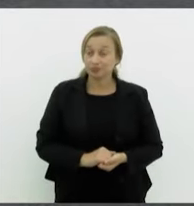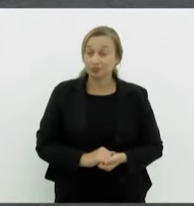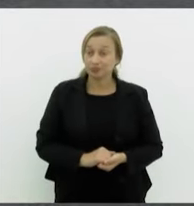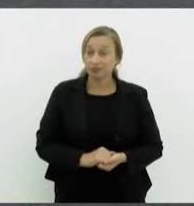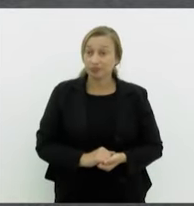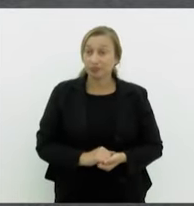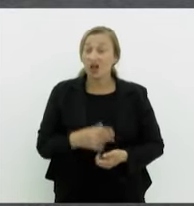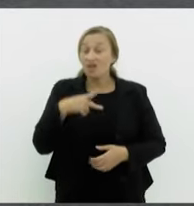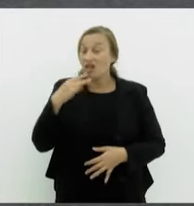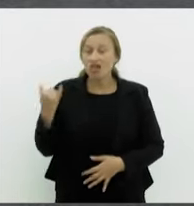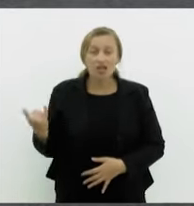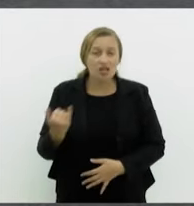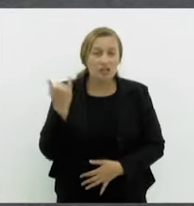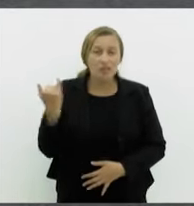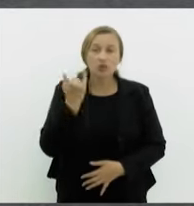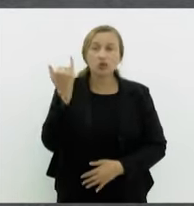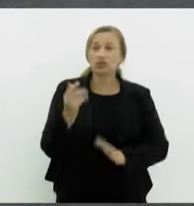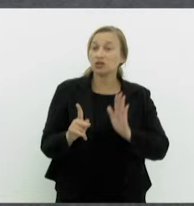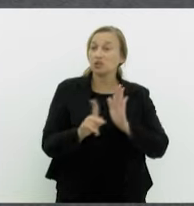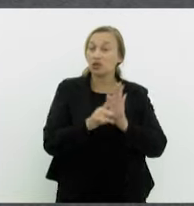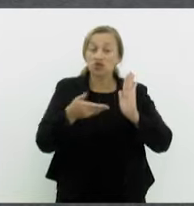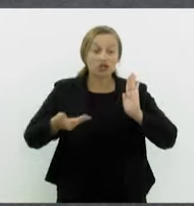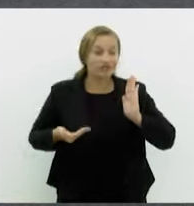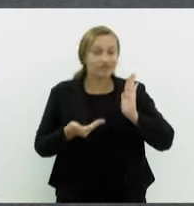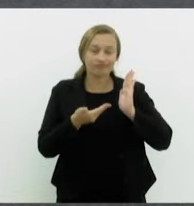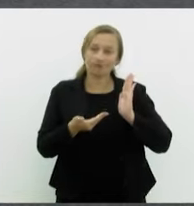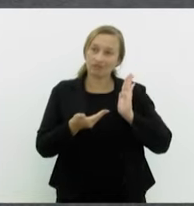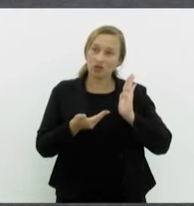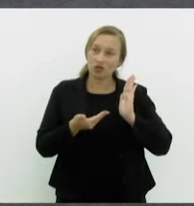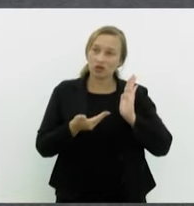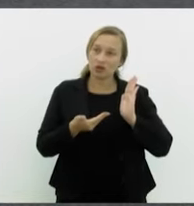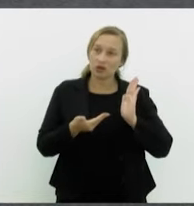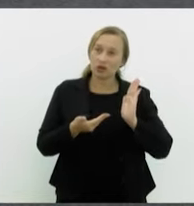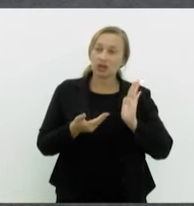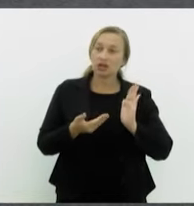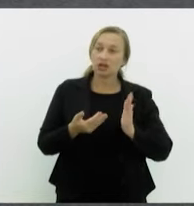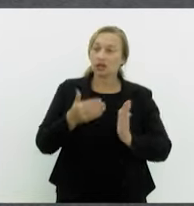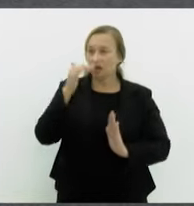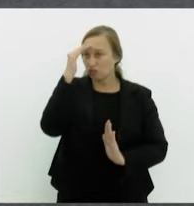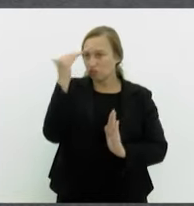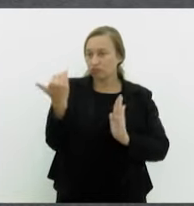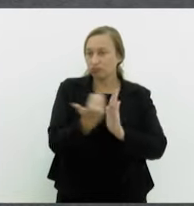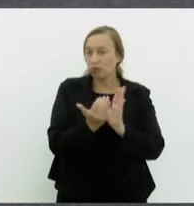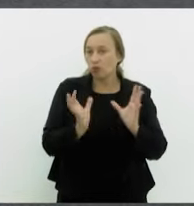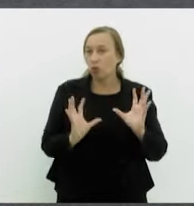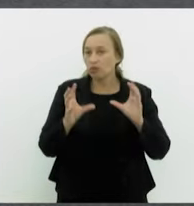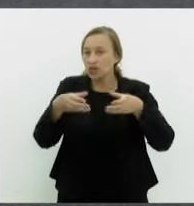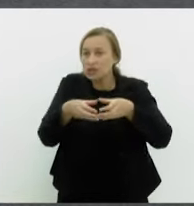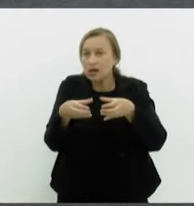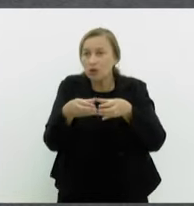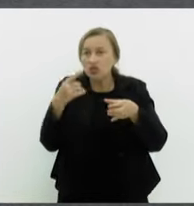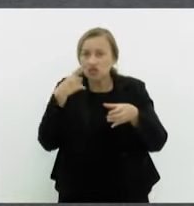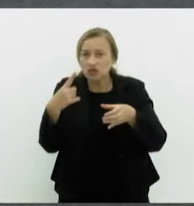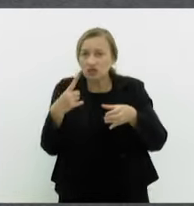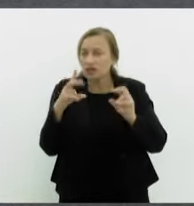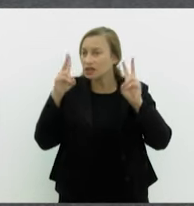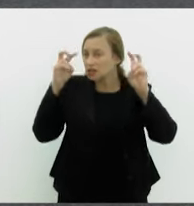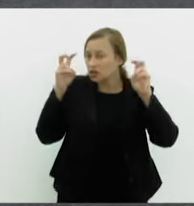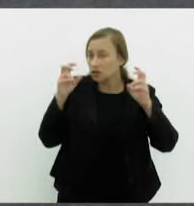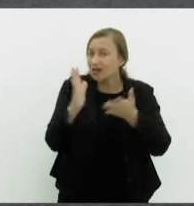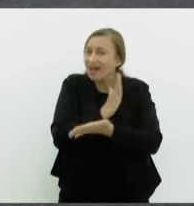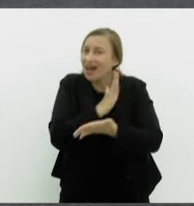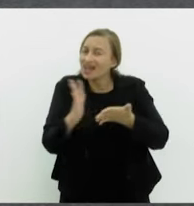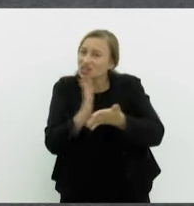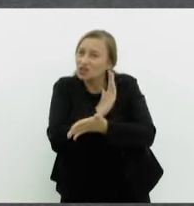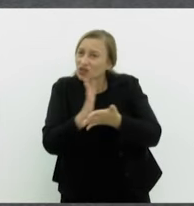falar da importância de projetos como esses. Na comissão do Cumpra-se, a gente se depara com essa questão. Muitas